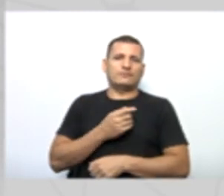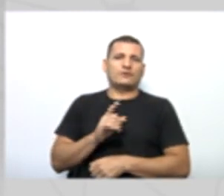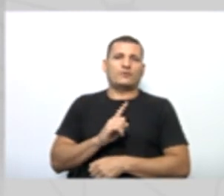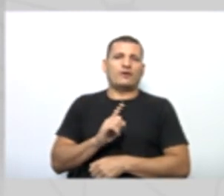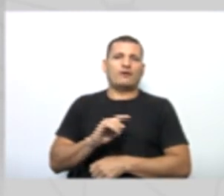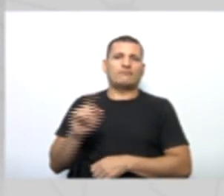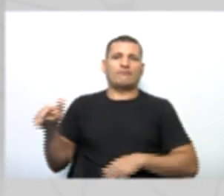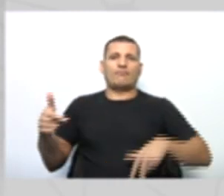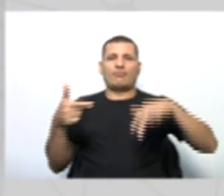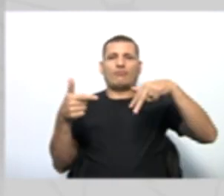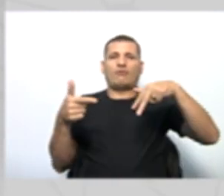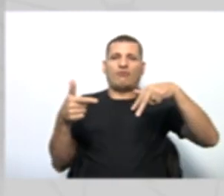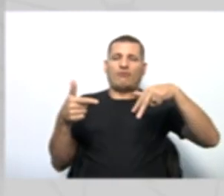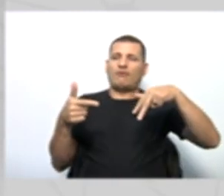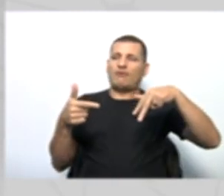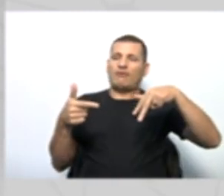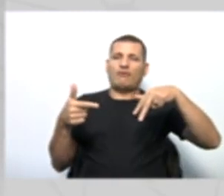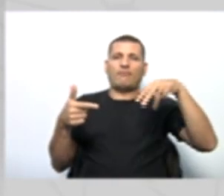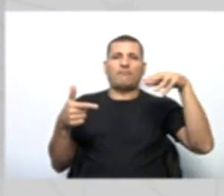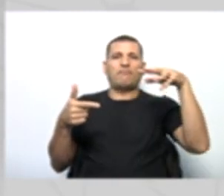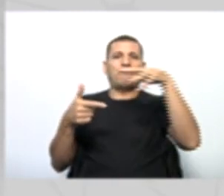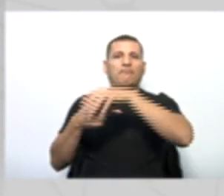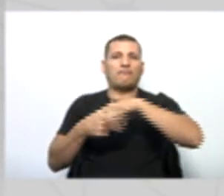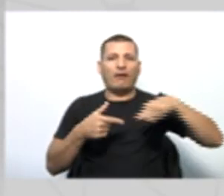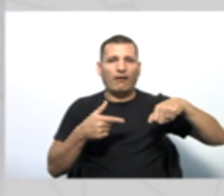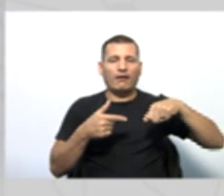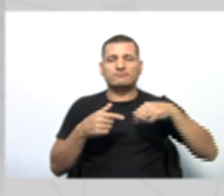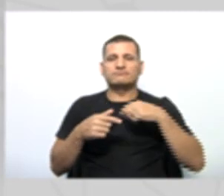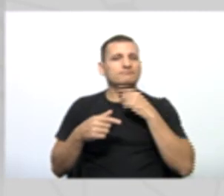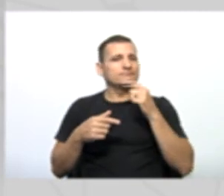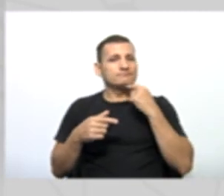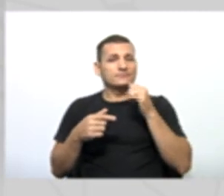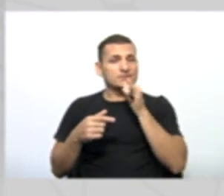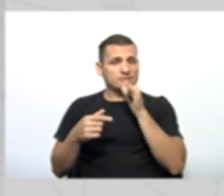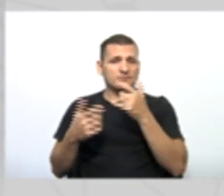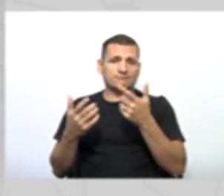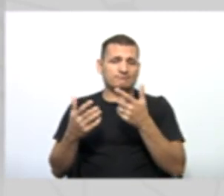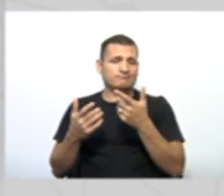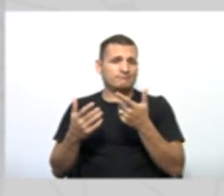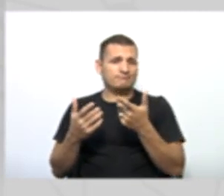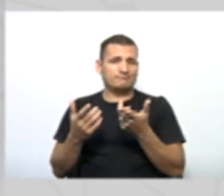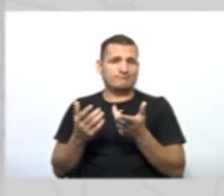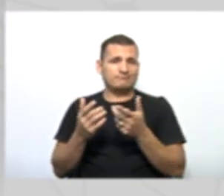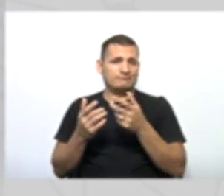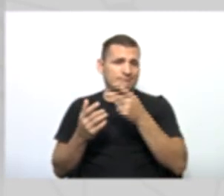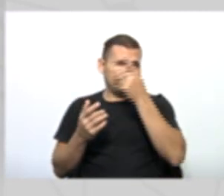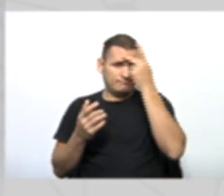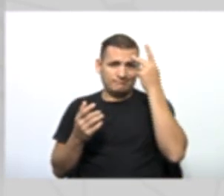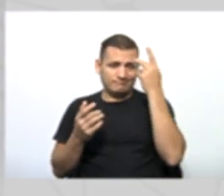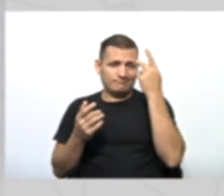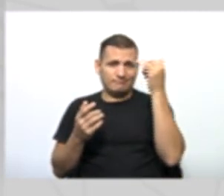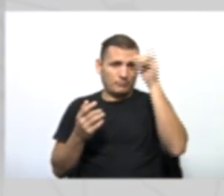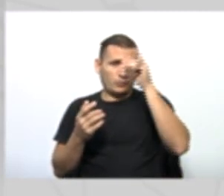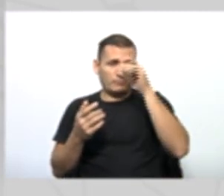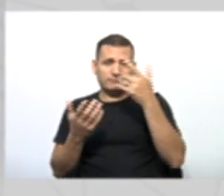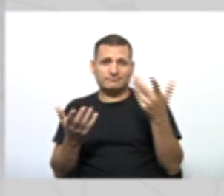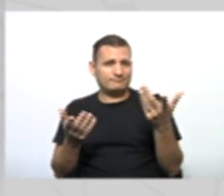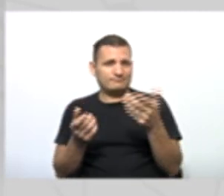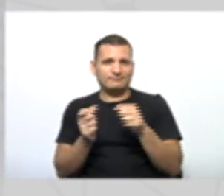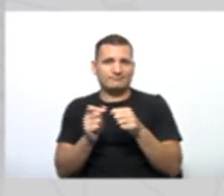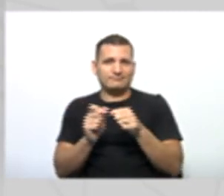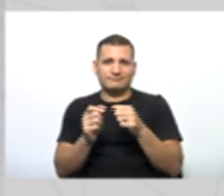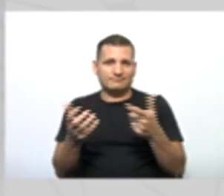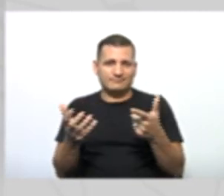frente dele e falar, eu vou dar nada não, me dê essa arma aqui. Se a gente conhece alguém que faça isso, a gente pensa, nossa, é um besta, né? Um cara que faz um negócio